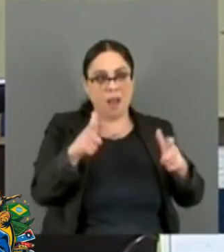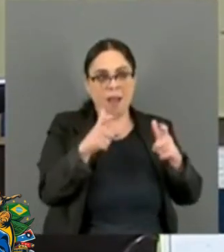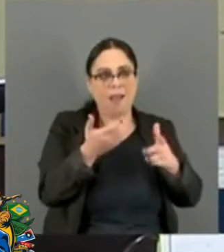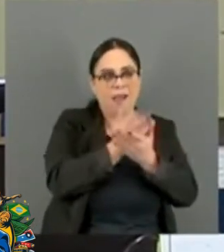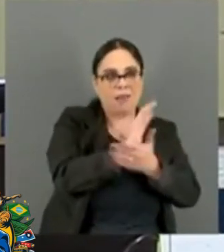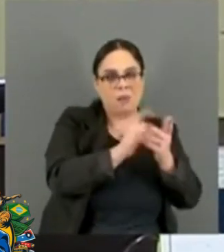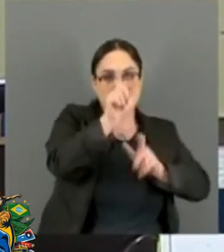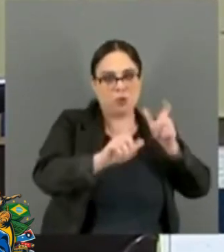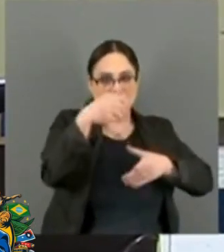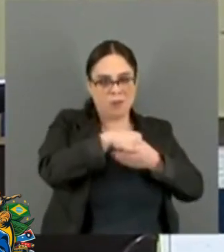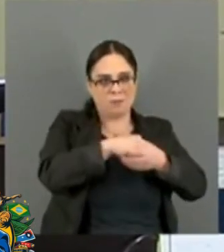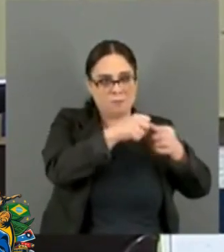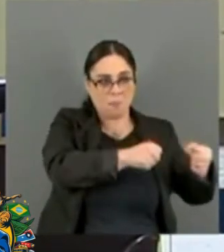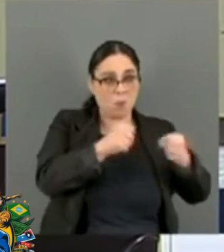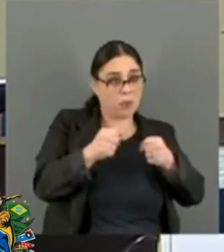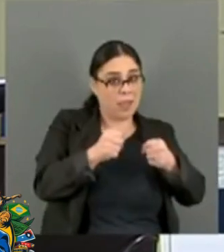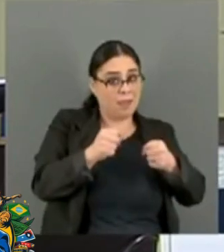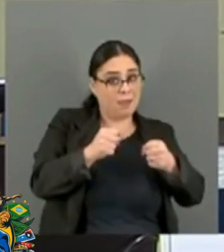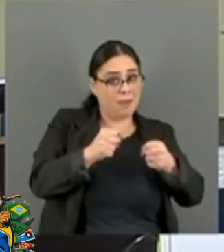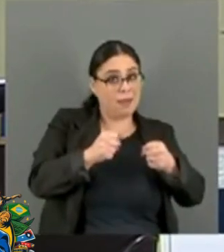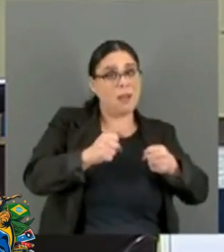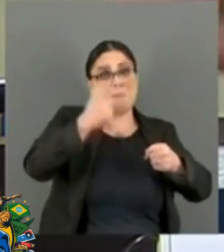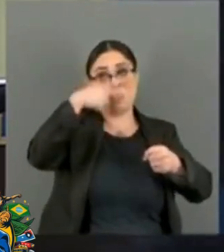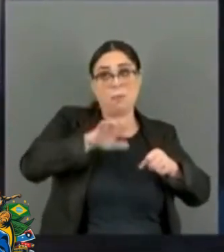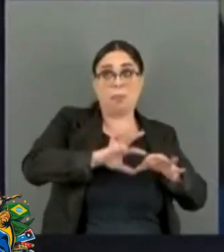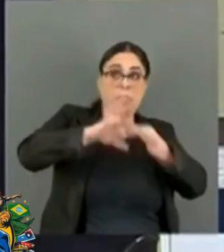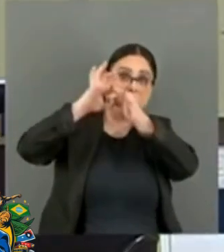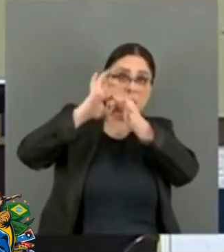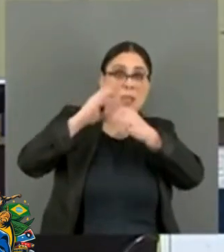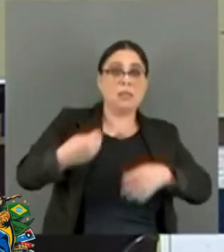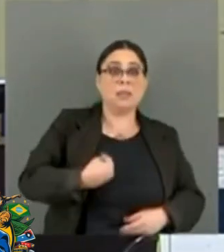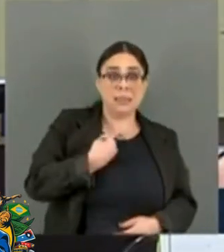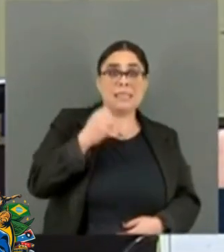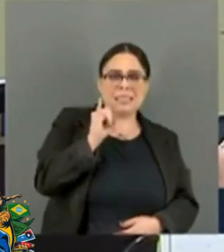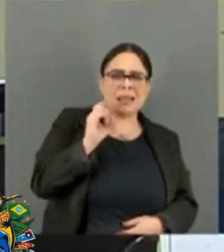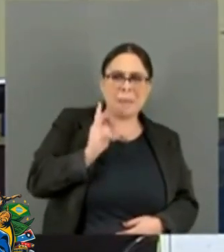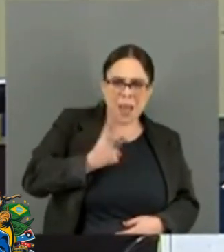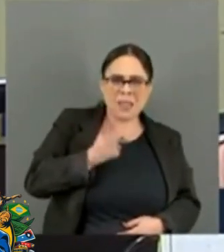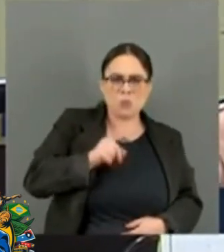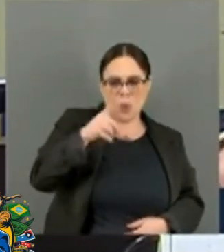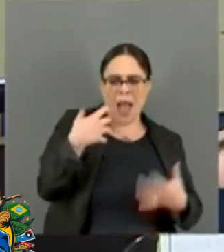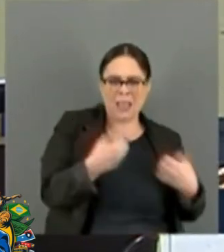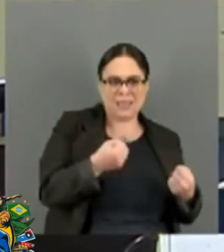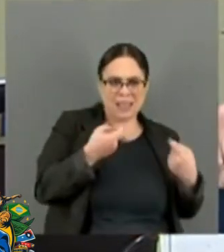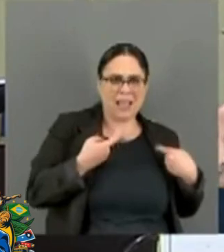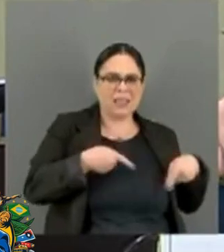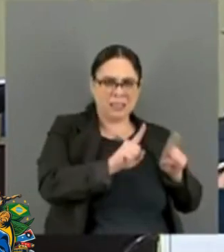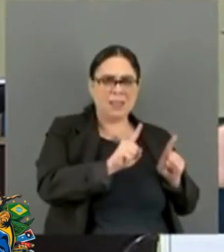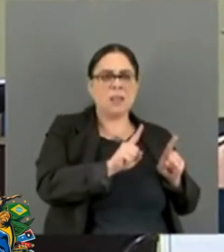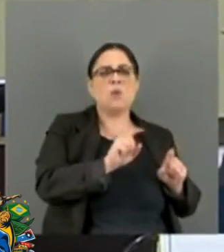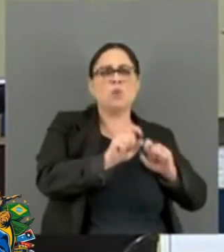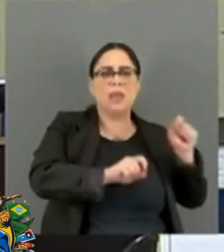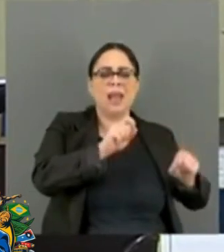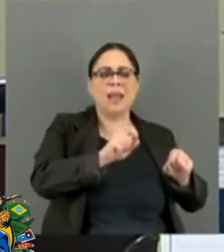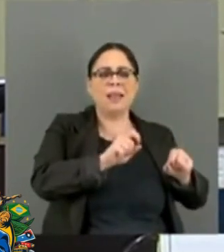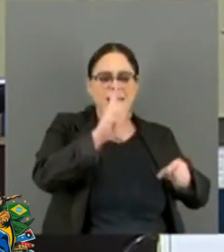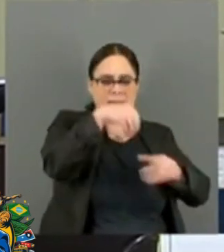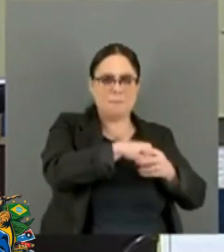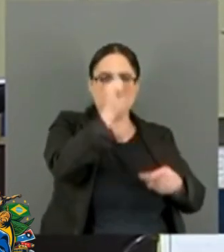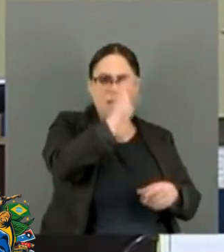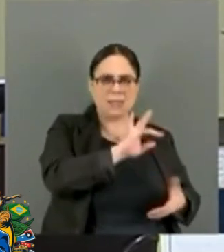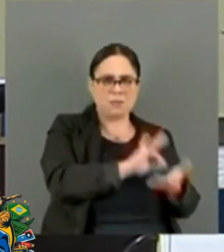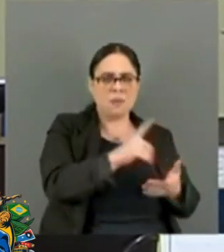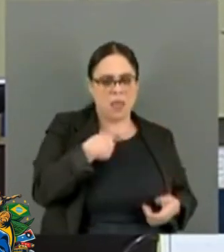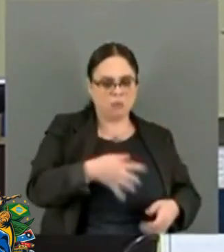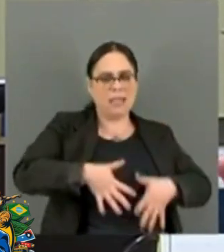incomoda quem está no poder, esse crescimento incomoda quem aí está. Se de fato eles aceitarem esse desafio, a gente mostrar o que acontece no Brasil hoje, eu me